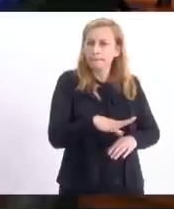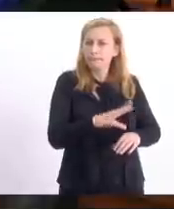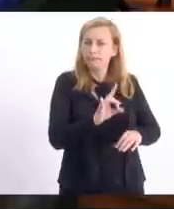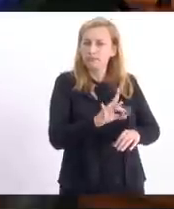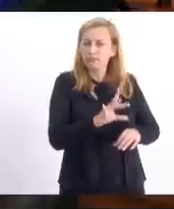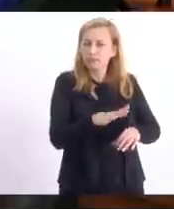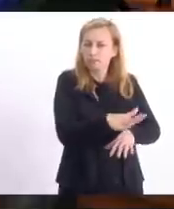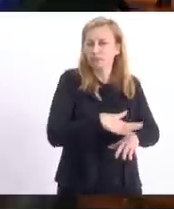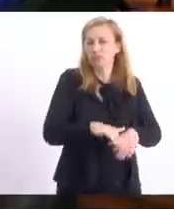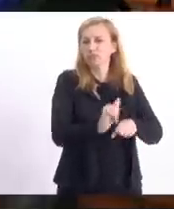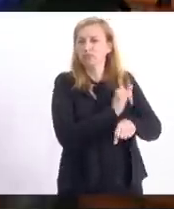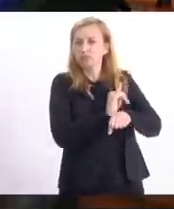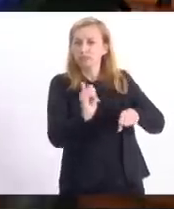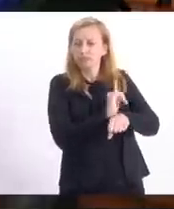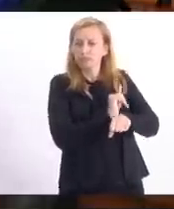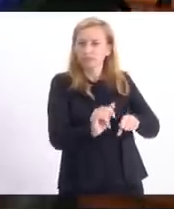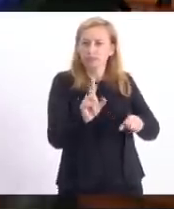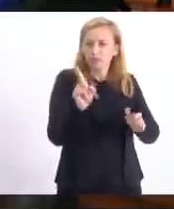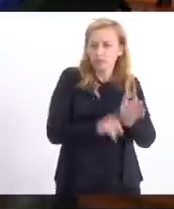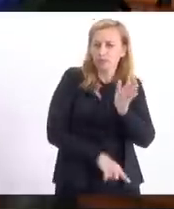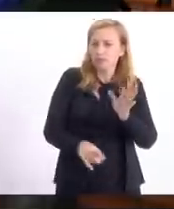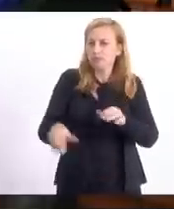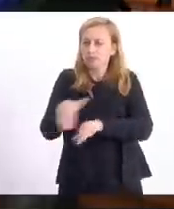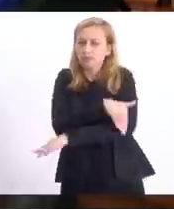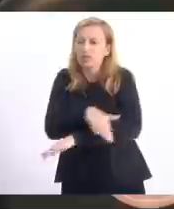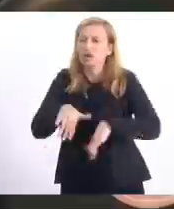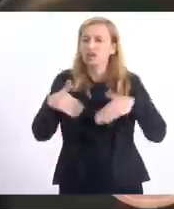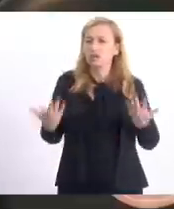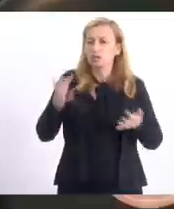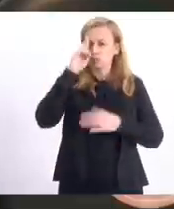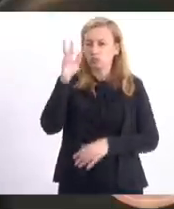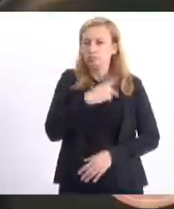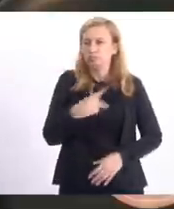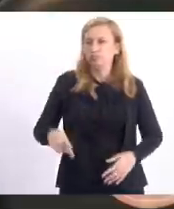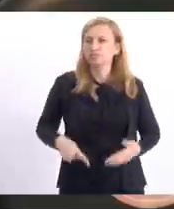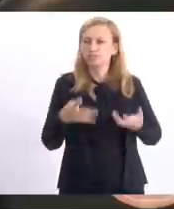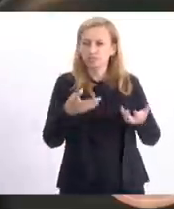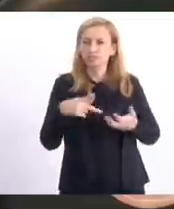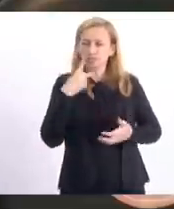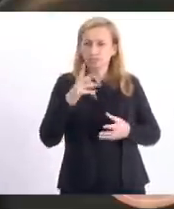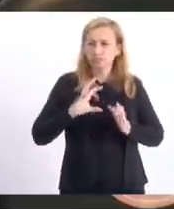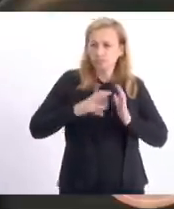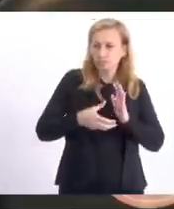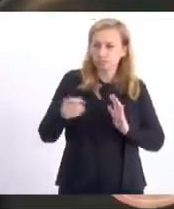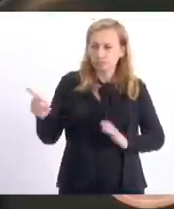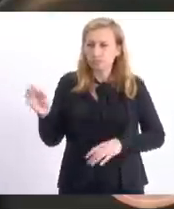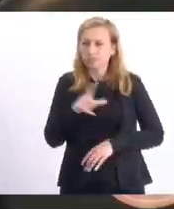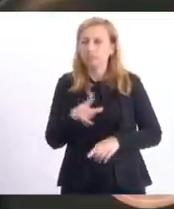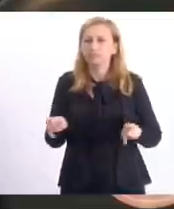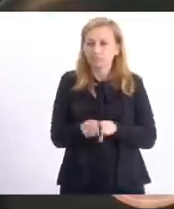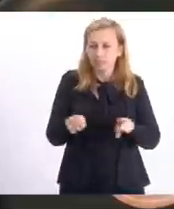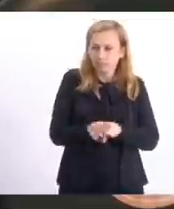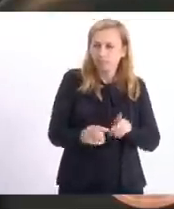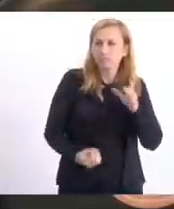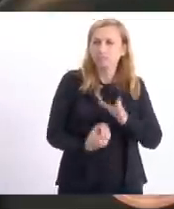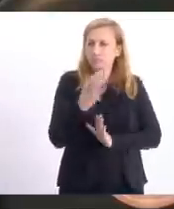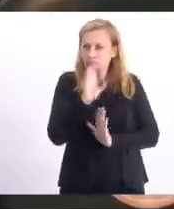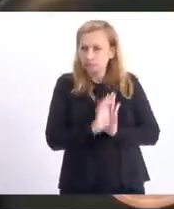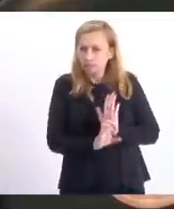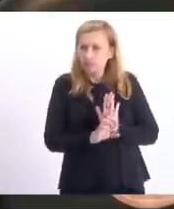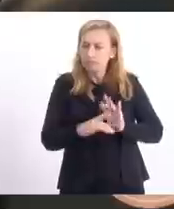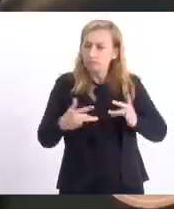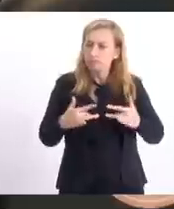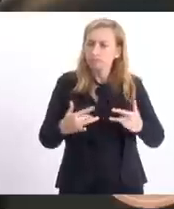planejamento. Então, presidente, o que a gente quer colocar é que a bancada do PSOL também tem emenda, também se posiciona